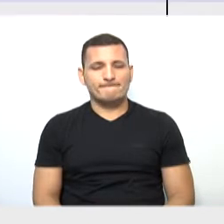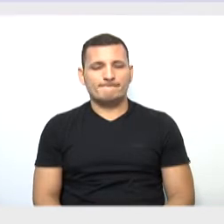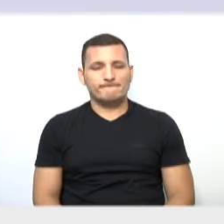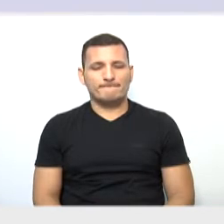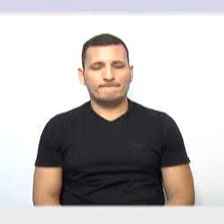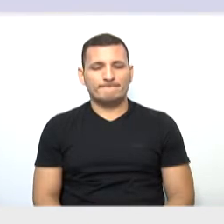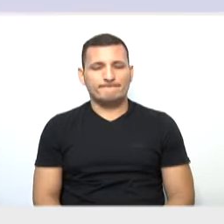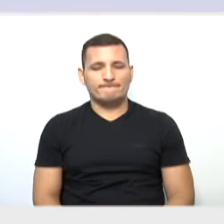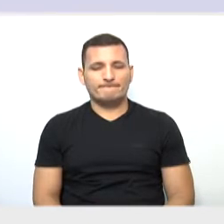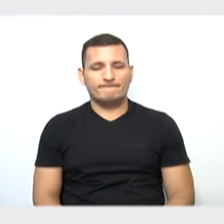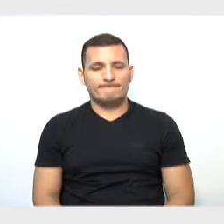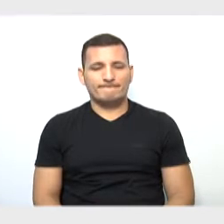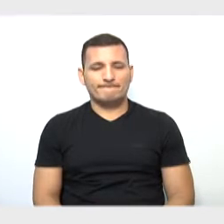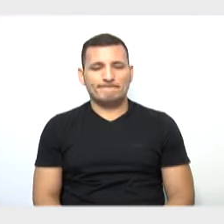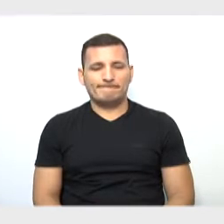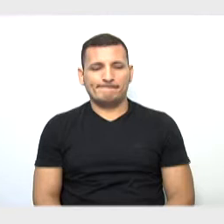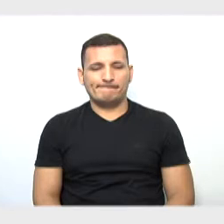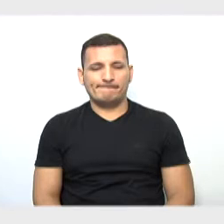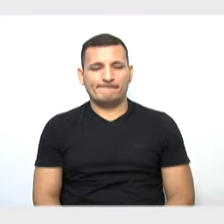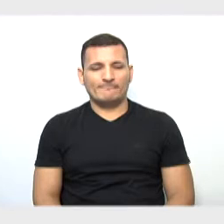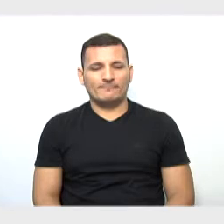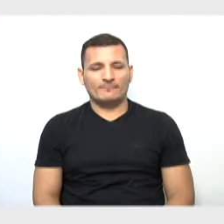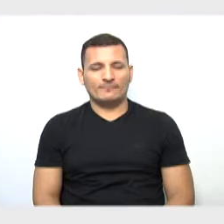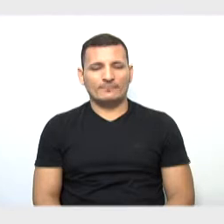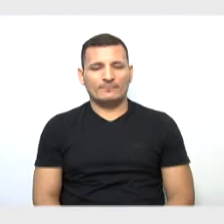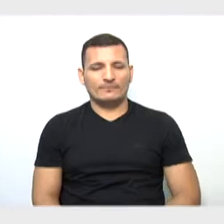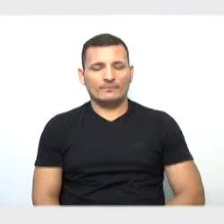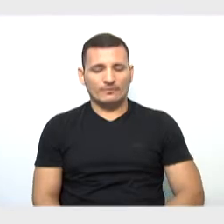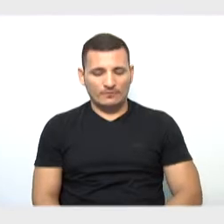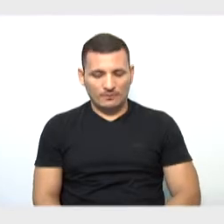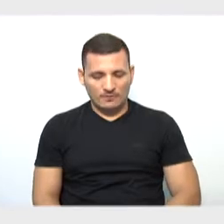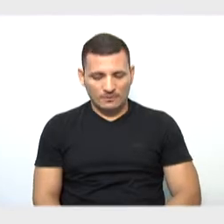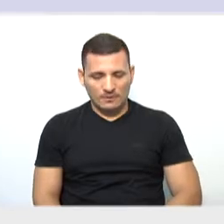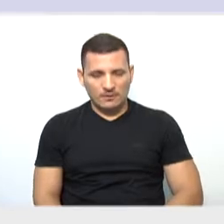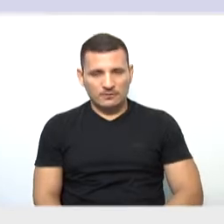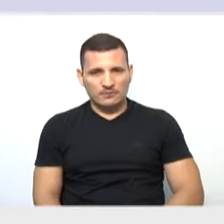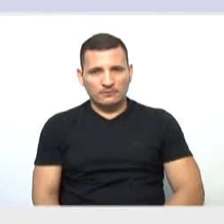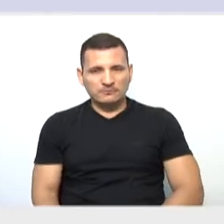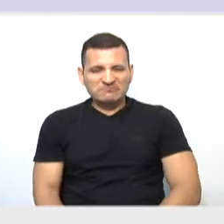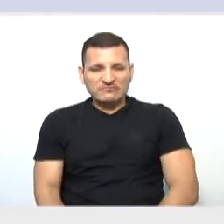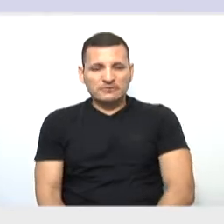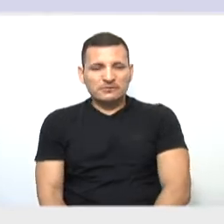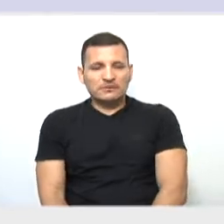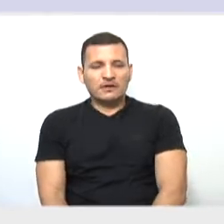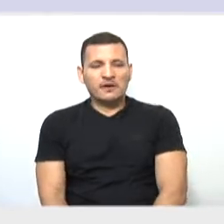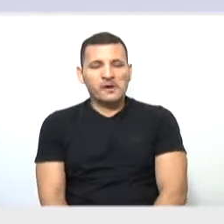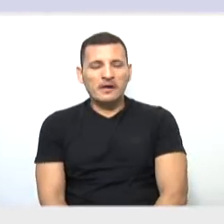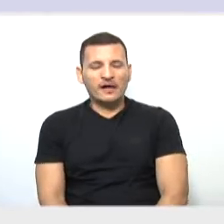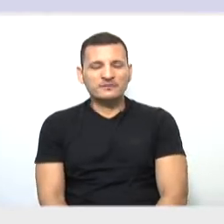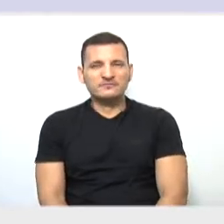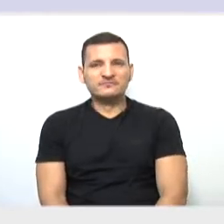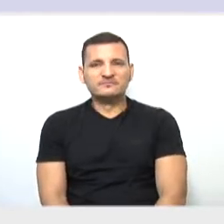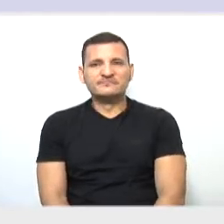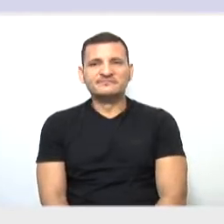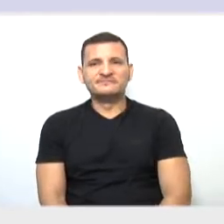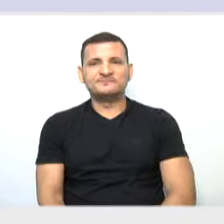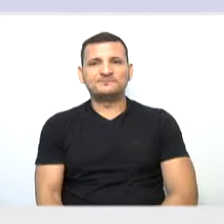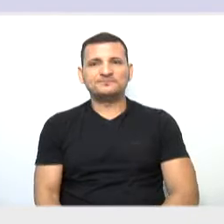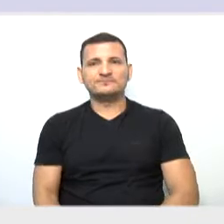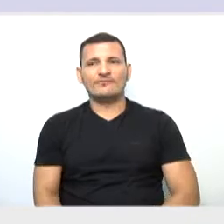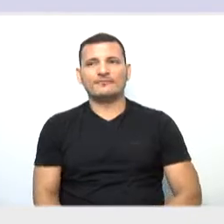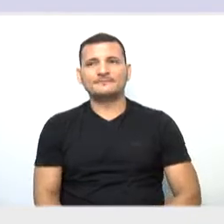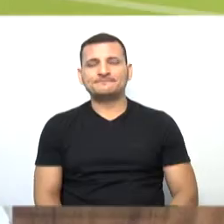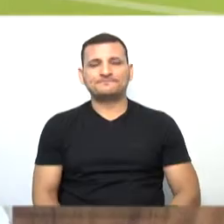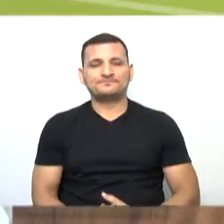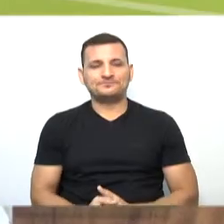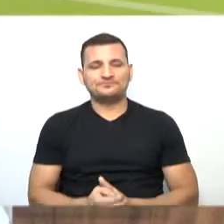2 tracinhos e a tag no final. Uma dica interessante, professora,